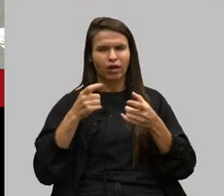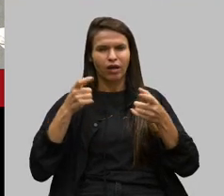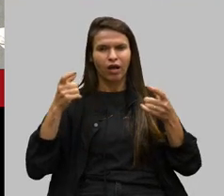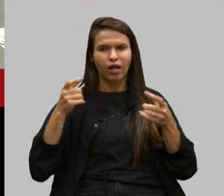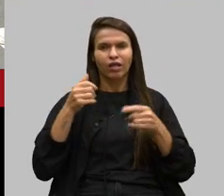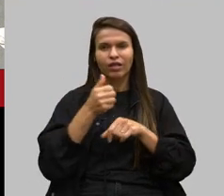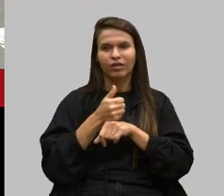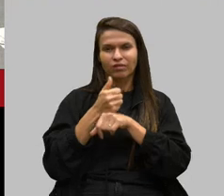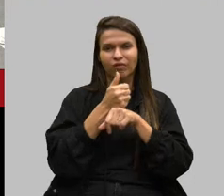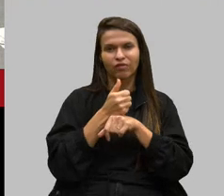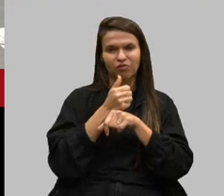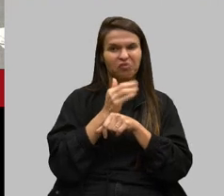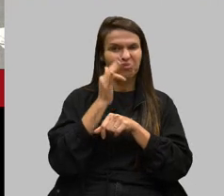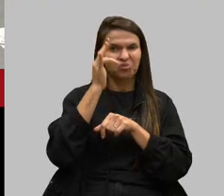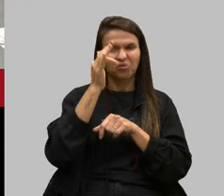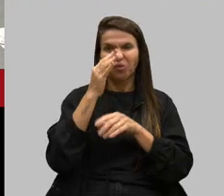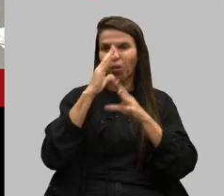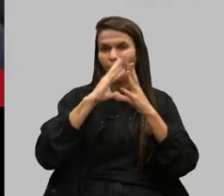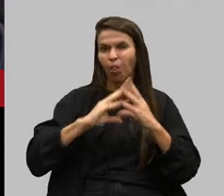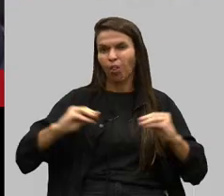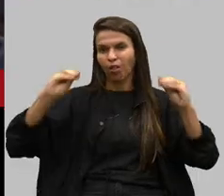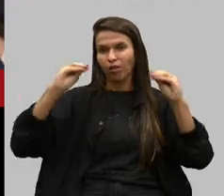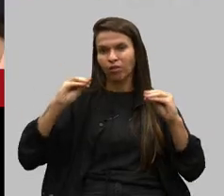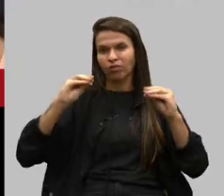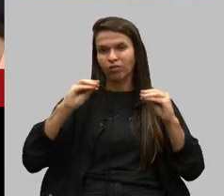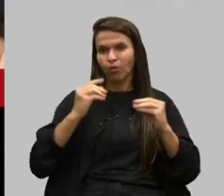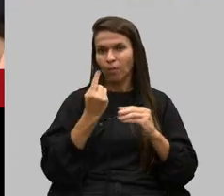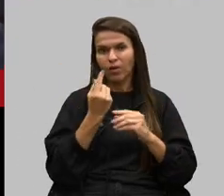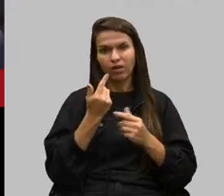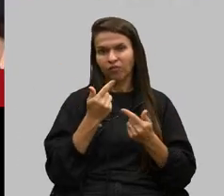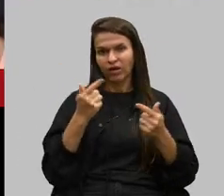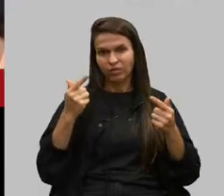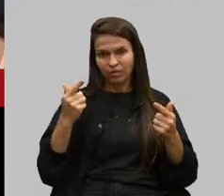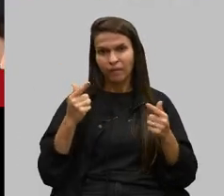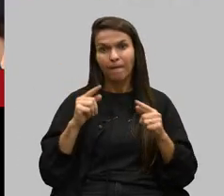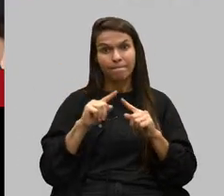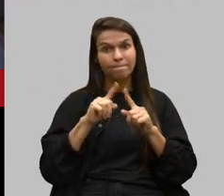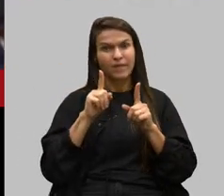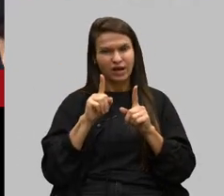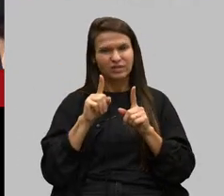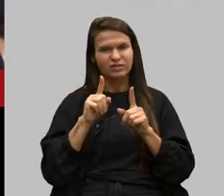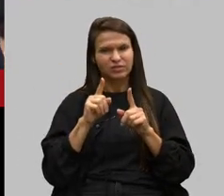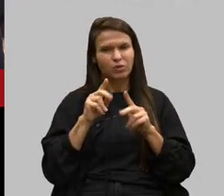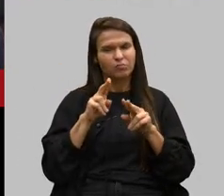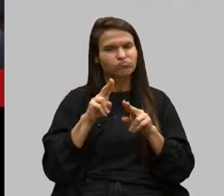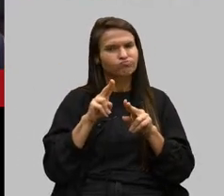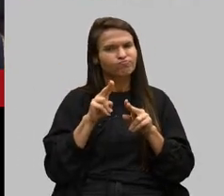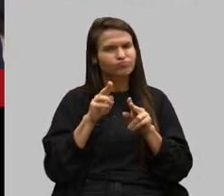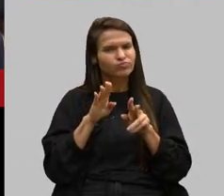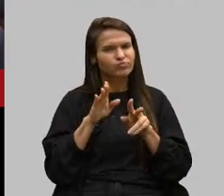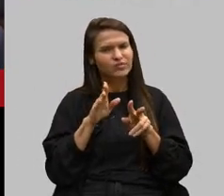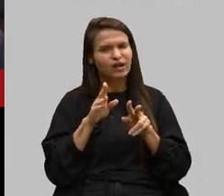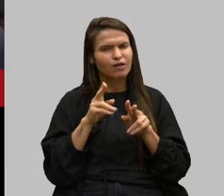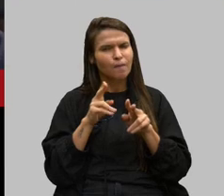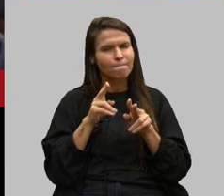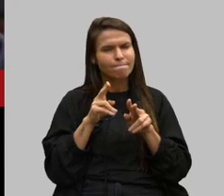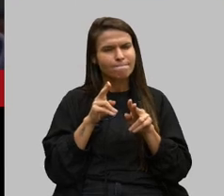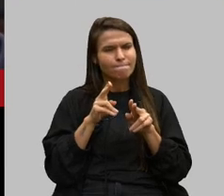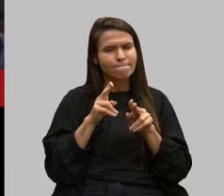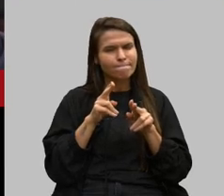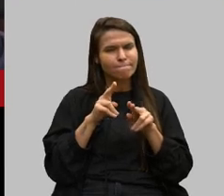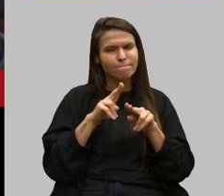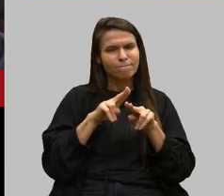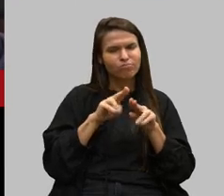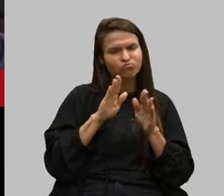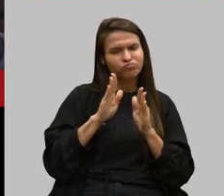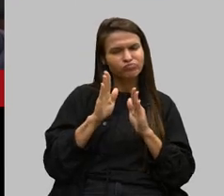não digo que não vai que não vai existir mas que será restrito enfermagem cada dia vai